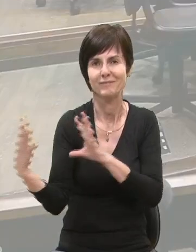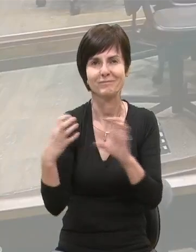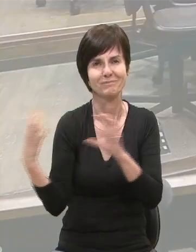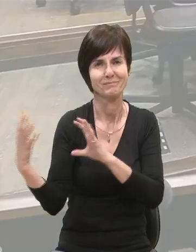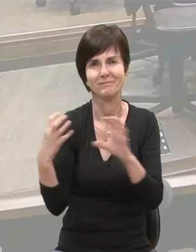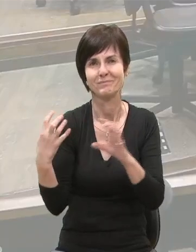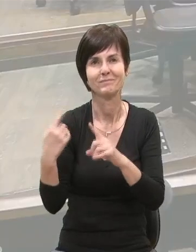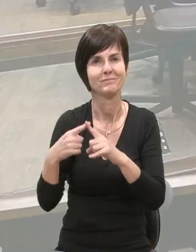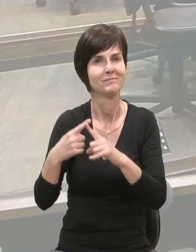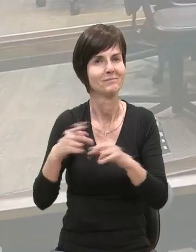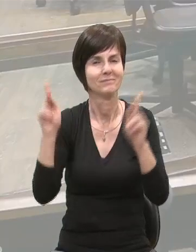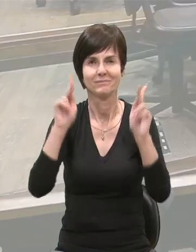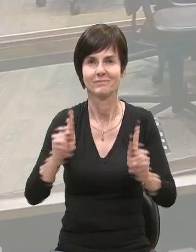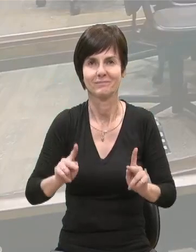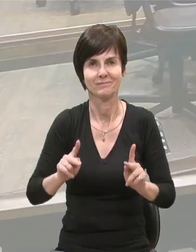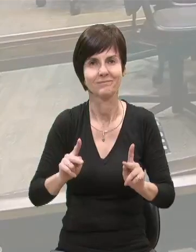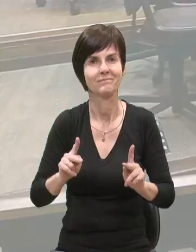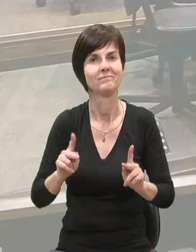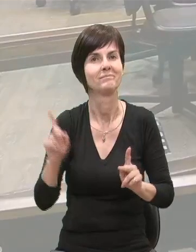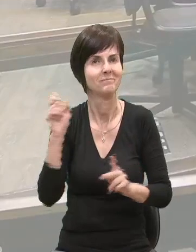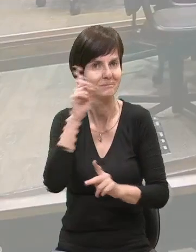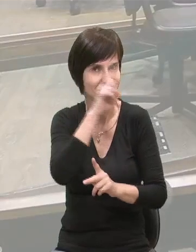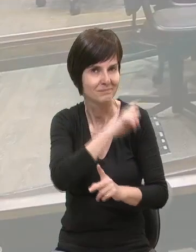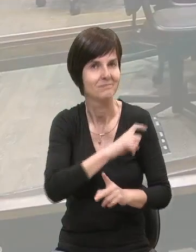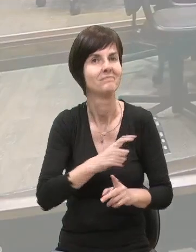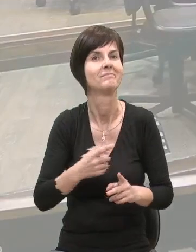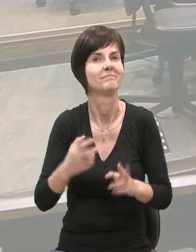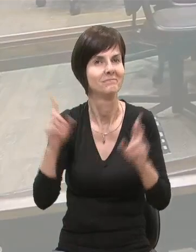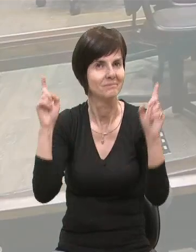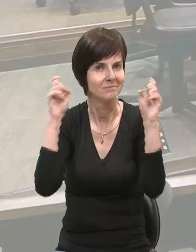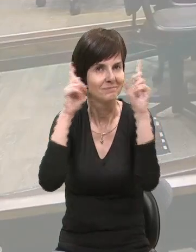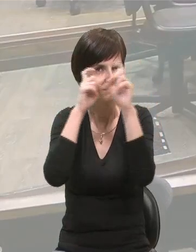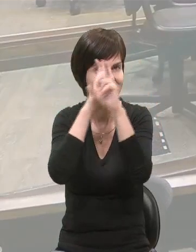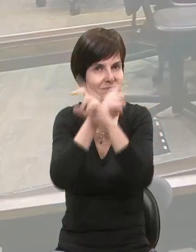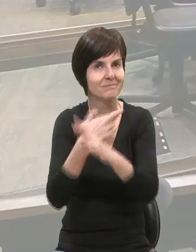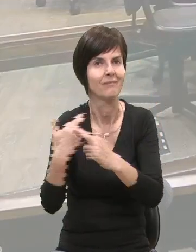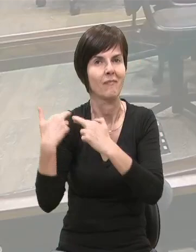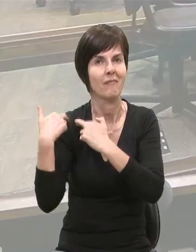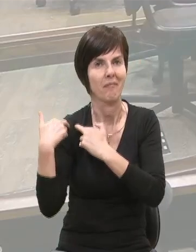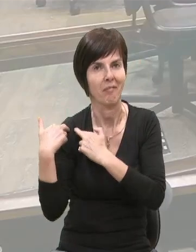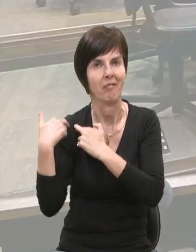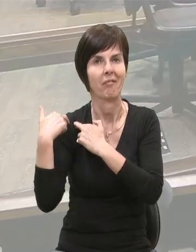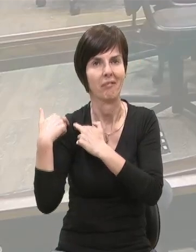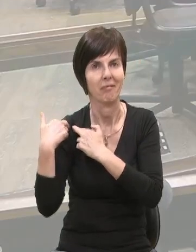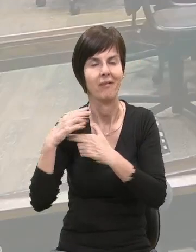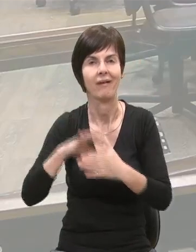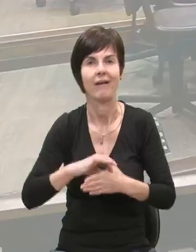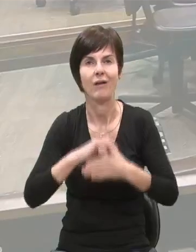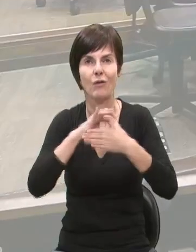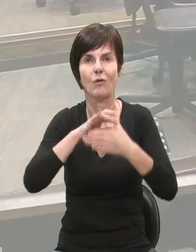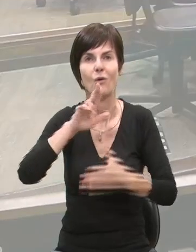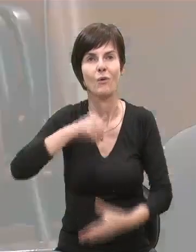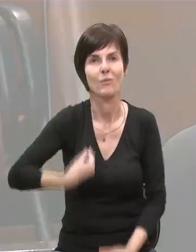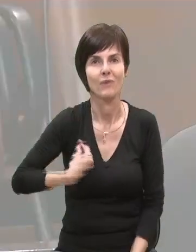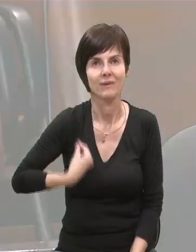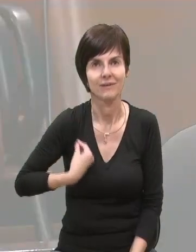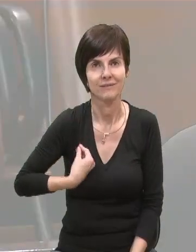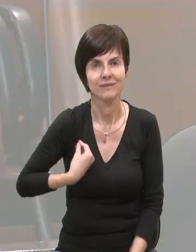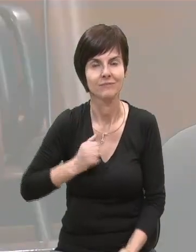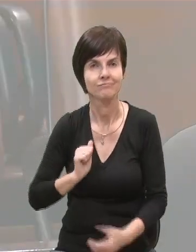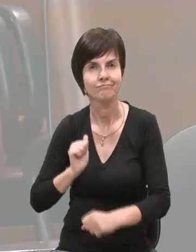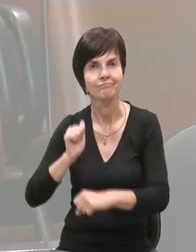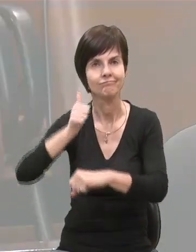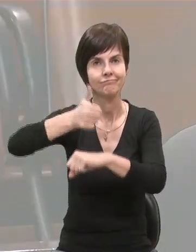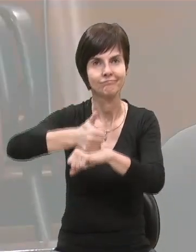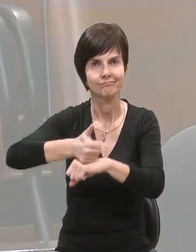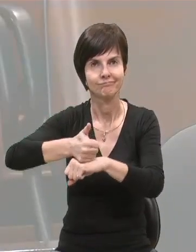a tarefa árdua o senhor assumiu aí, né? O senhor está mais de líder, porque a líder nunca está aqui, então o senhor sempre assume esse papel de liderança.